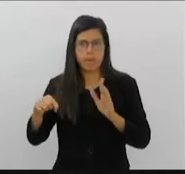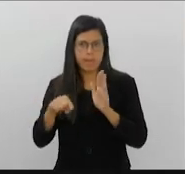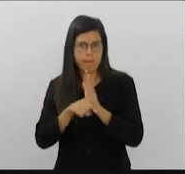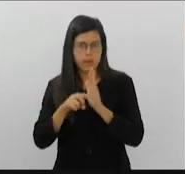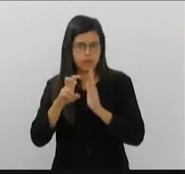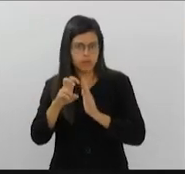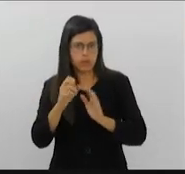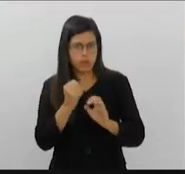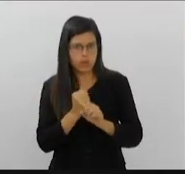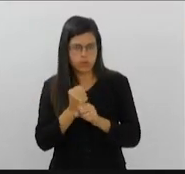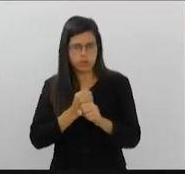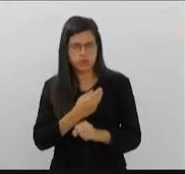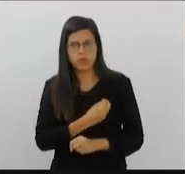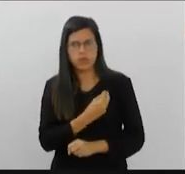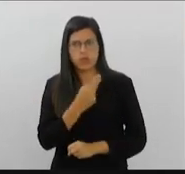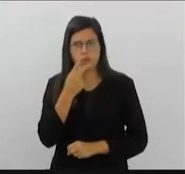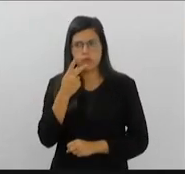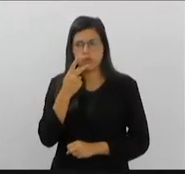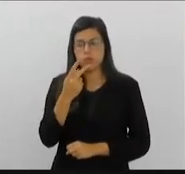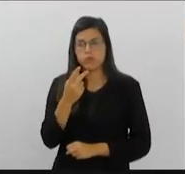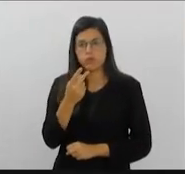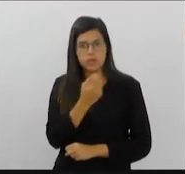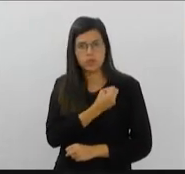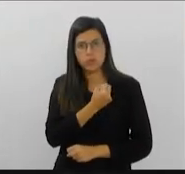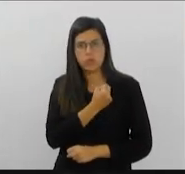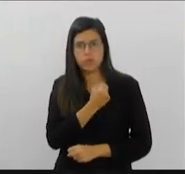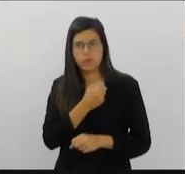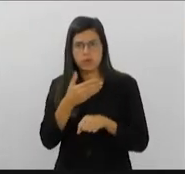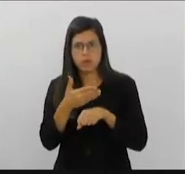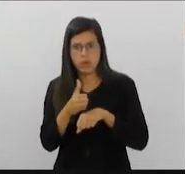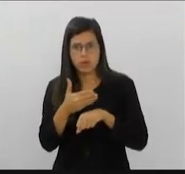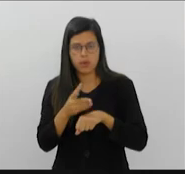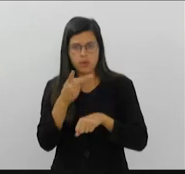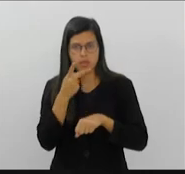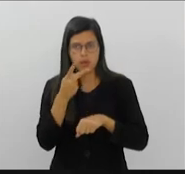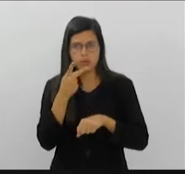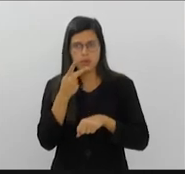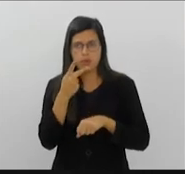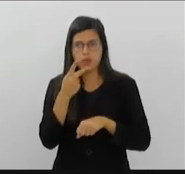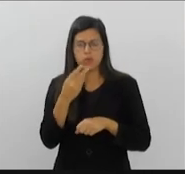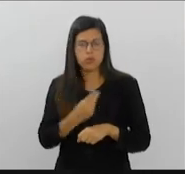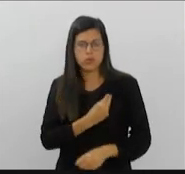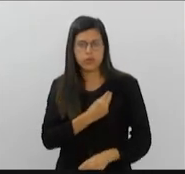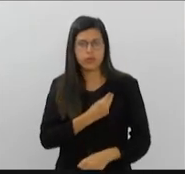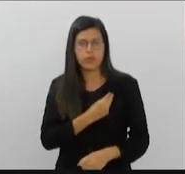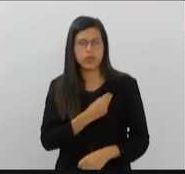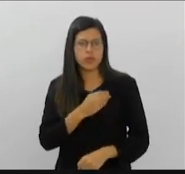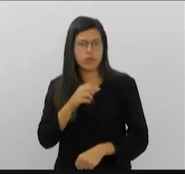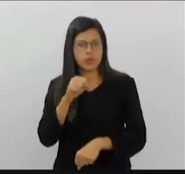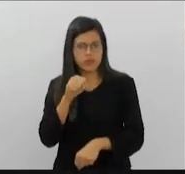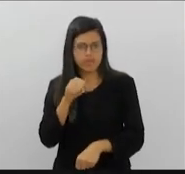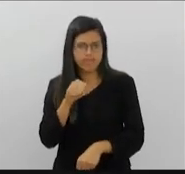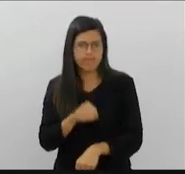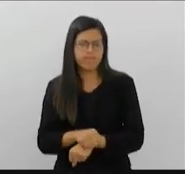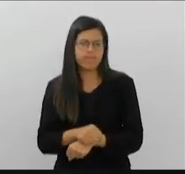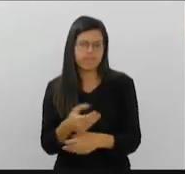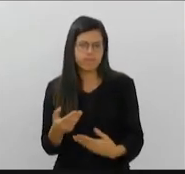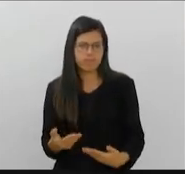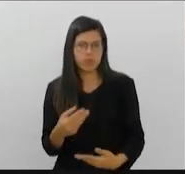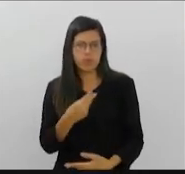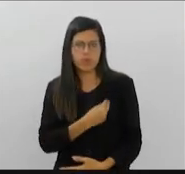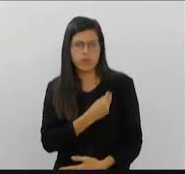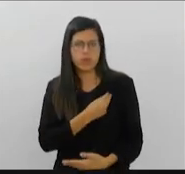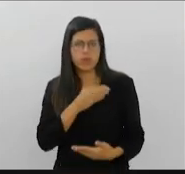vida. Então, quando a gente está falando desse número, na prática, o que a gente está falando é de vidas que são interrompidas, de sonhos que são interrompidos,